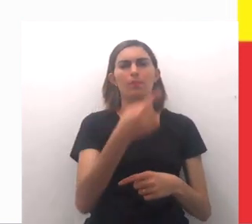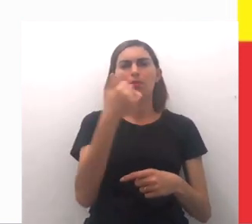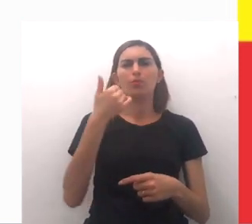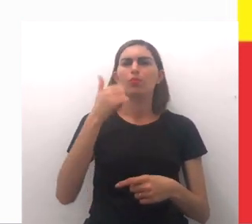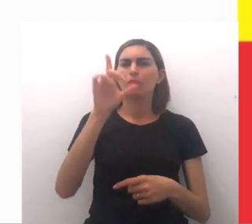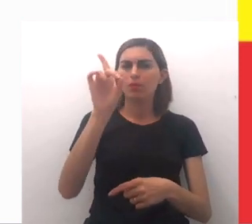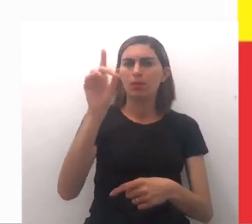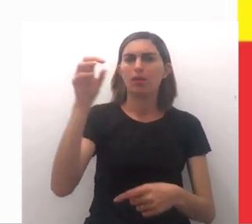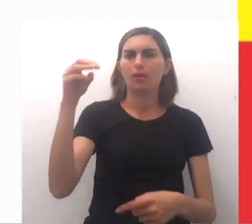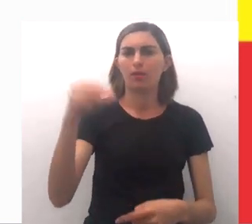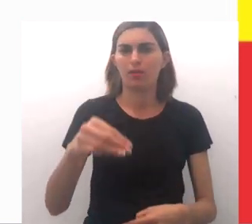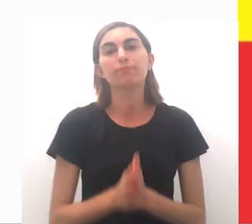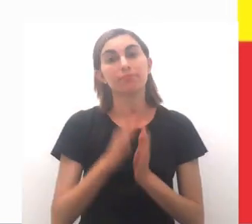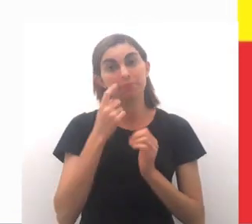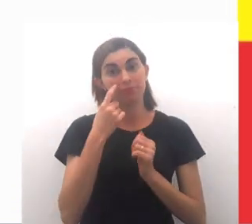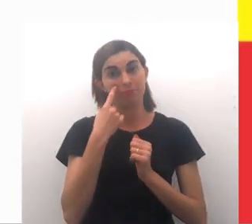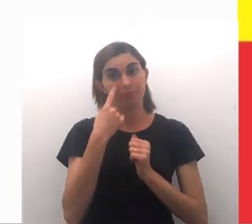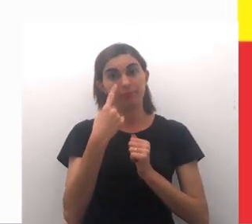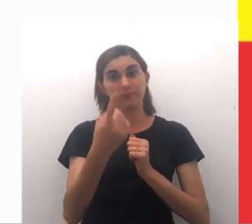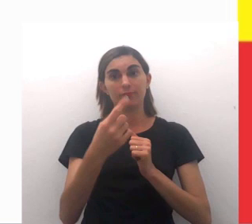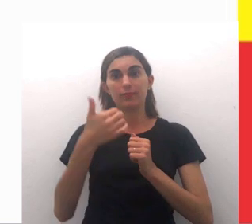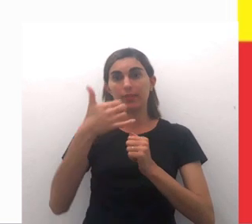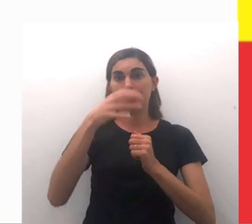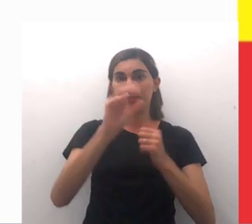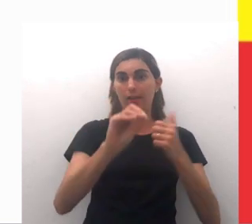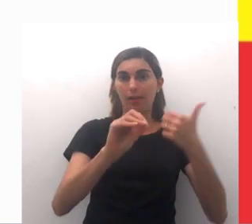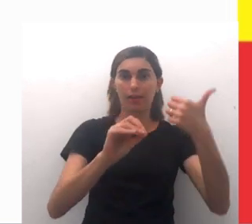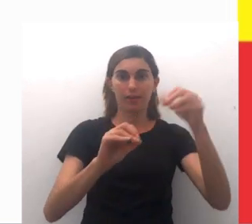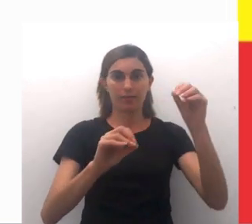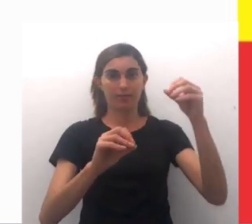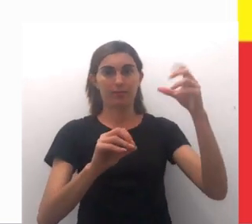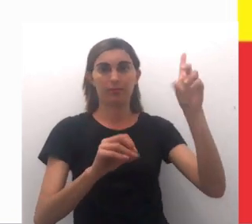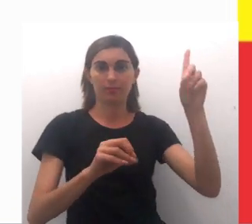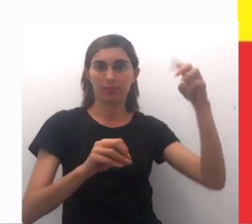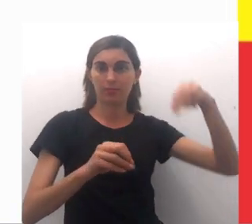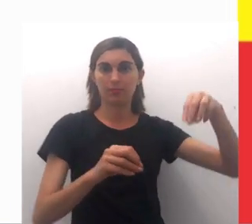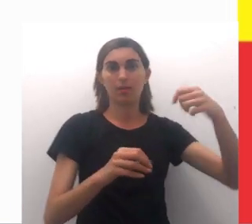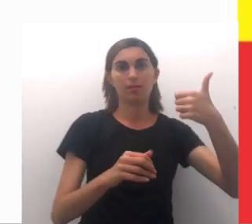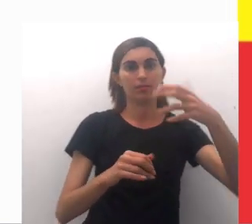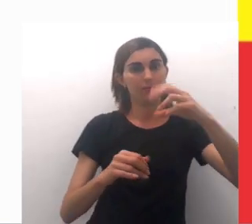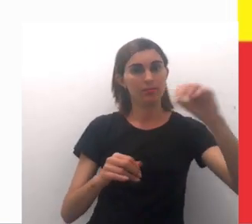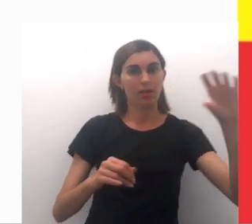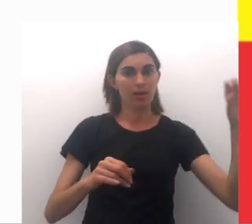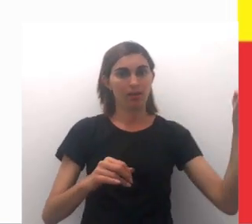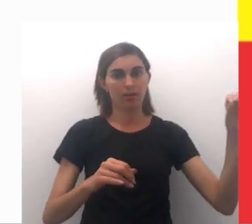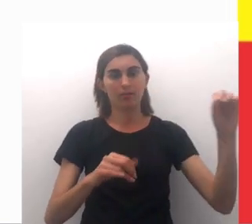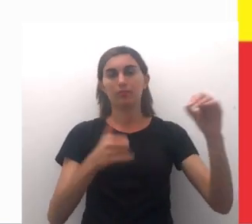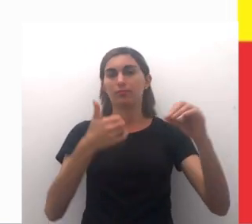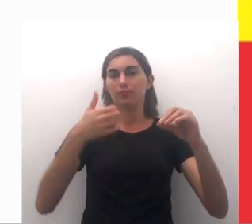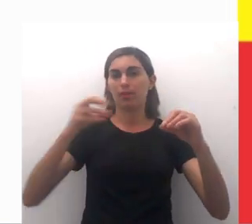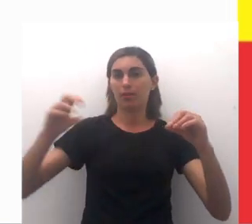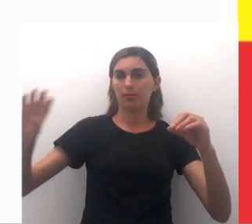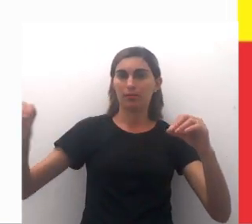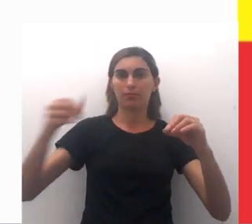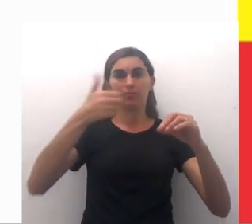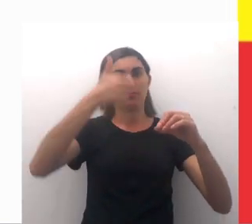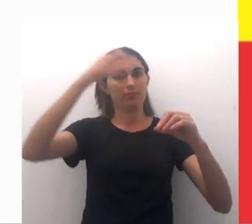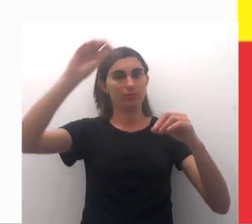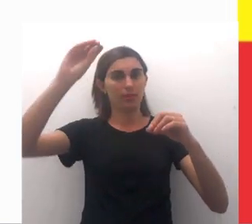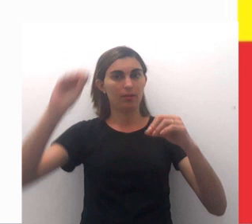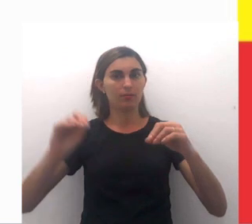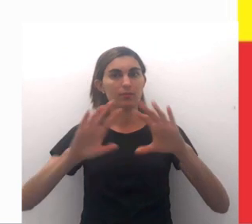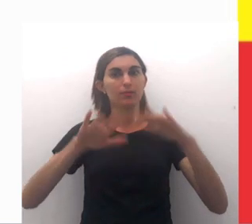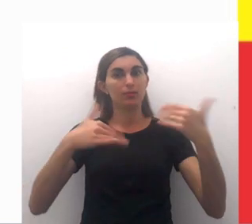cúbicos. E, veja aí, 10 decímetros é 100 centímetros, 100 centímetros, 100